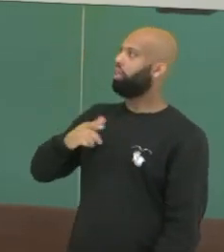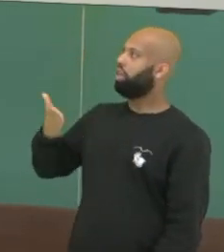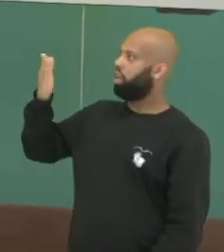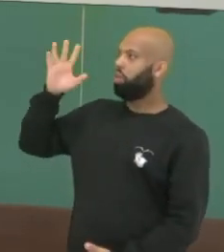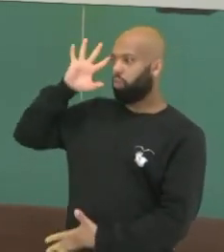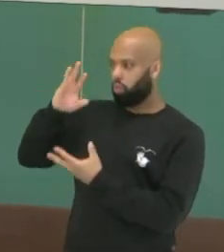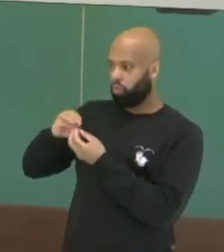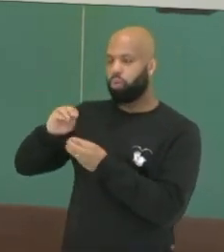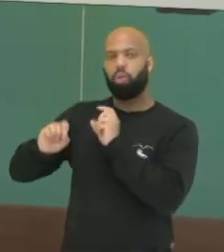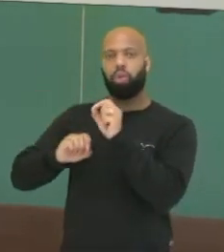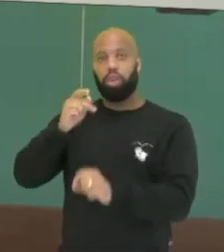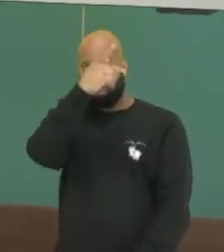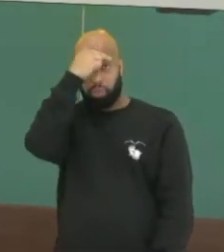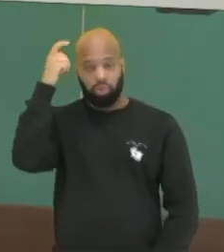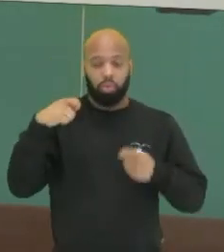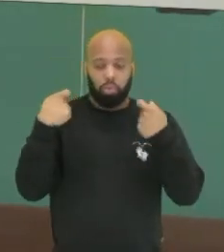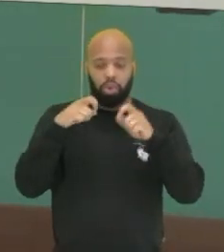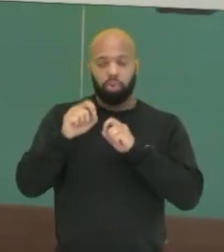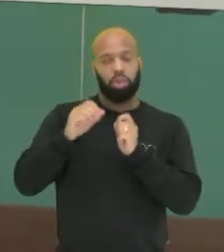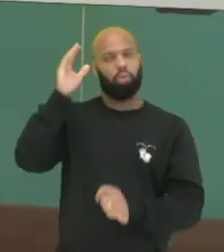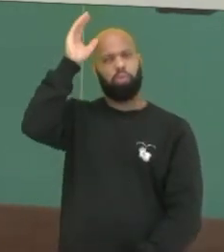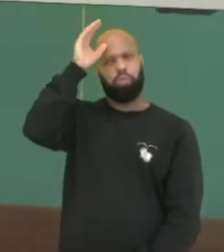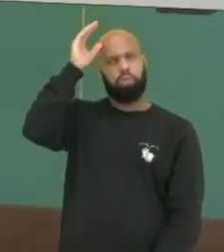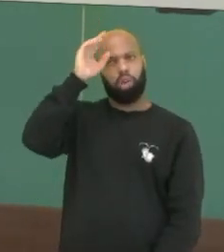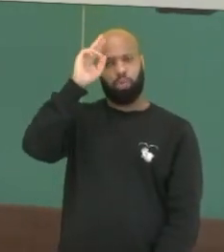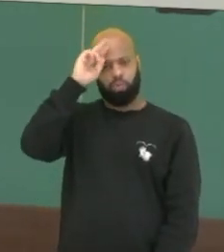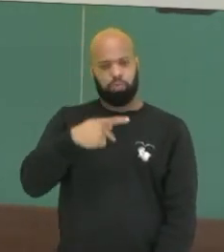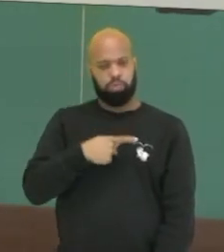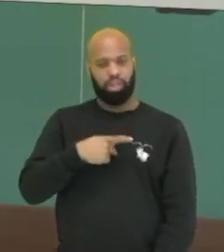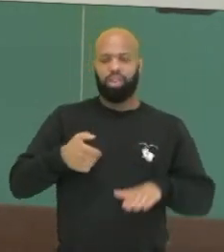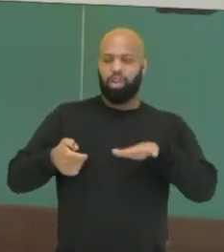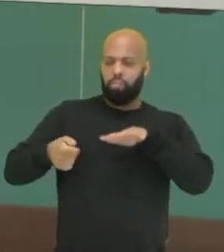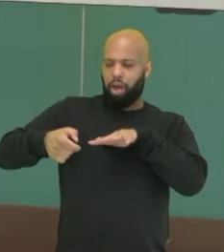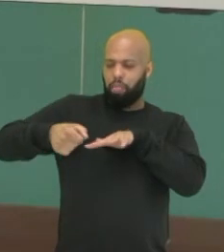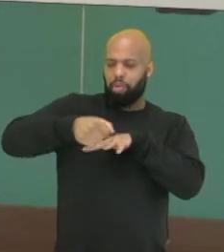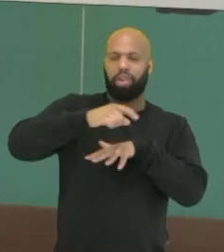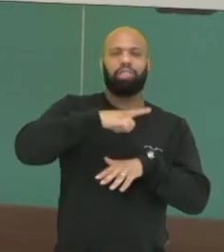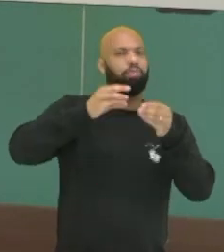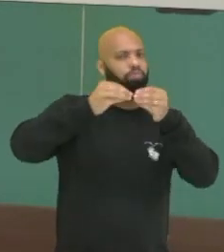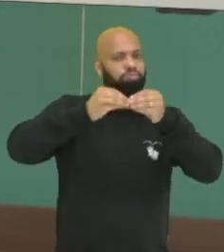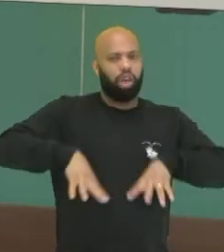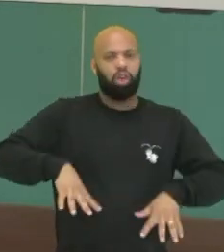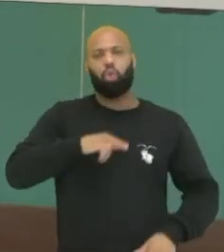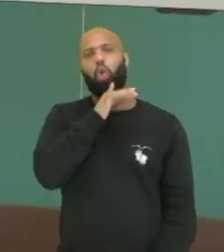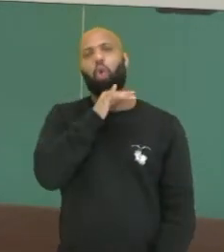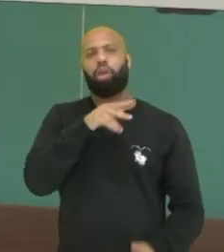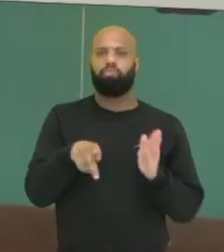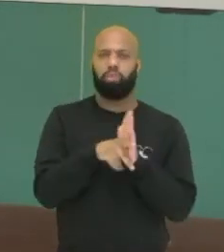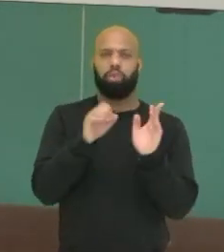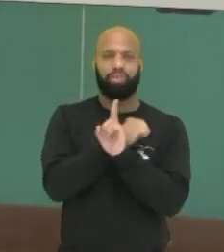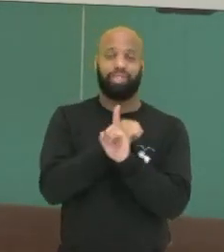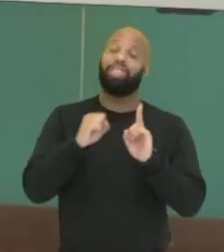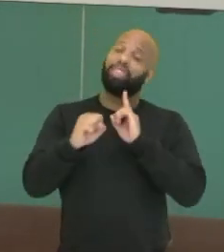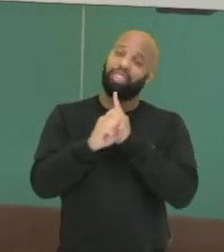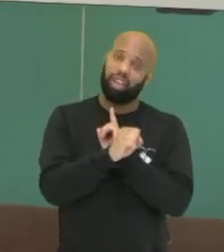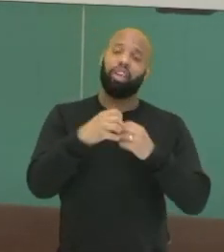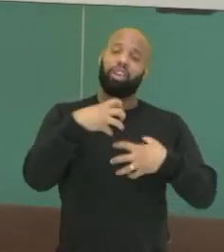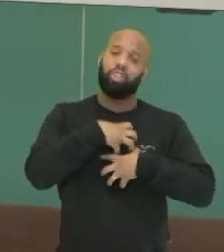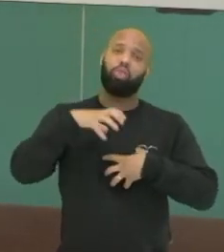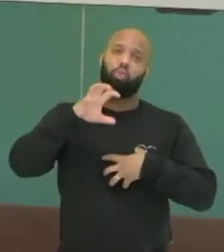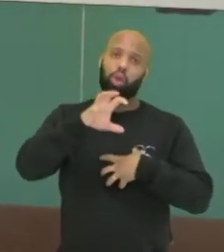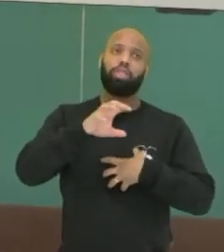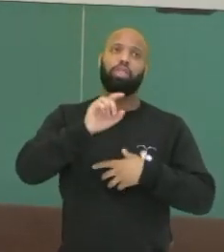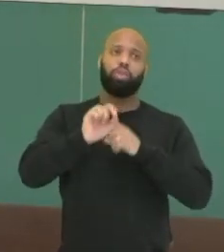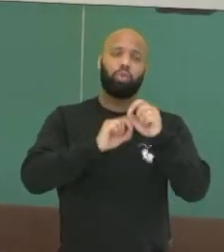conclusão é que as pessoas devem se conscientizar que a fake news traz malefícios aí para a sociedade e